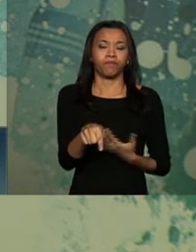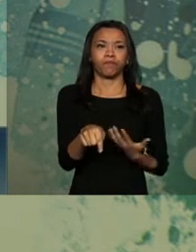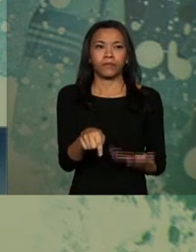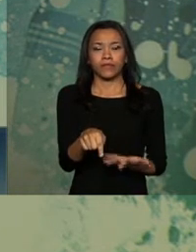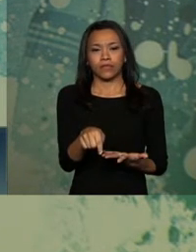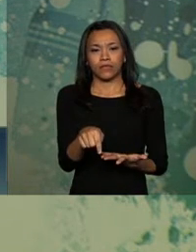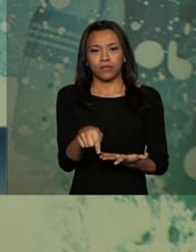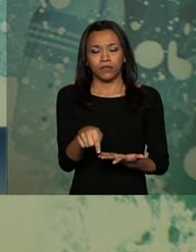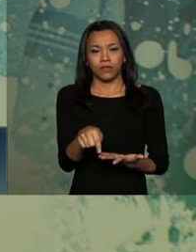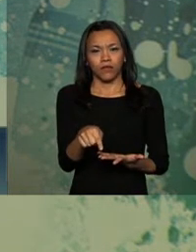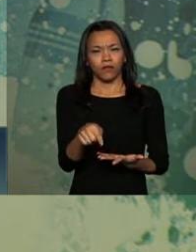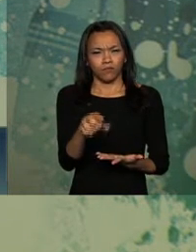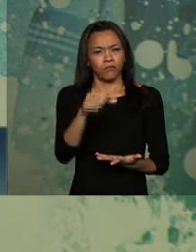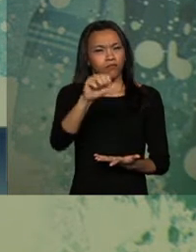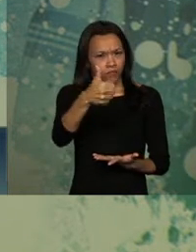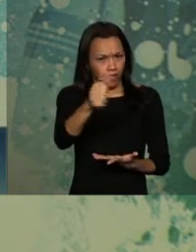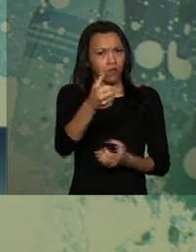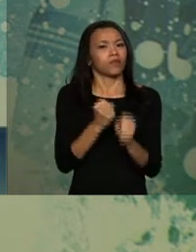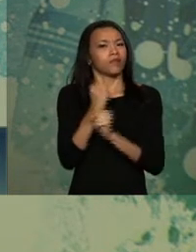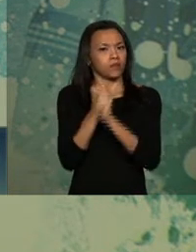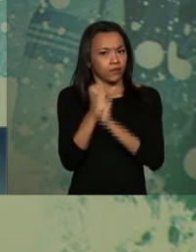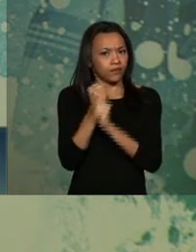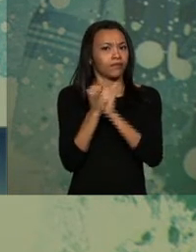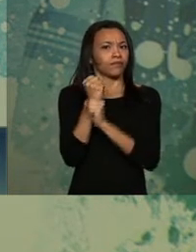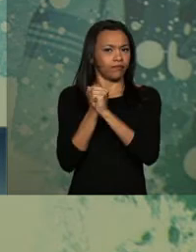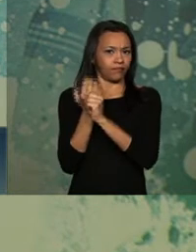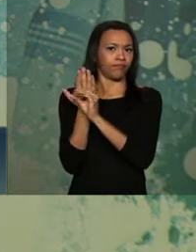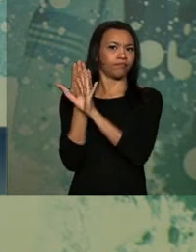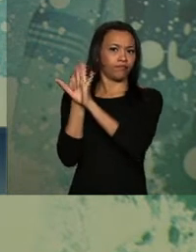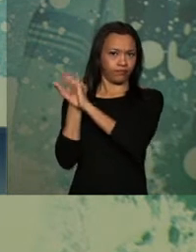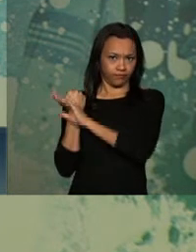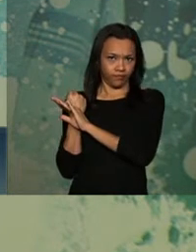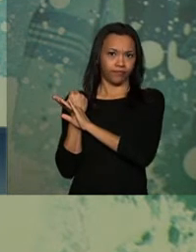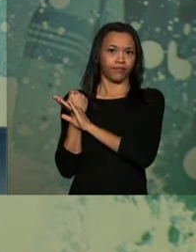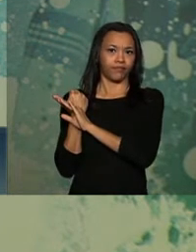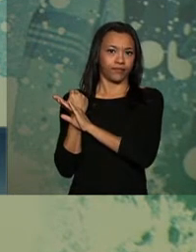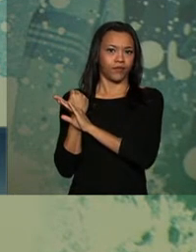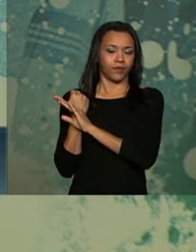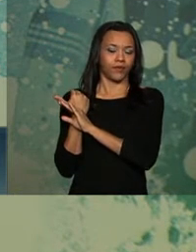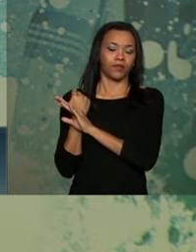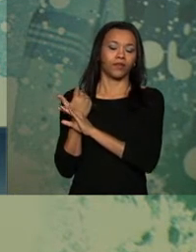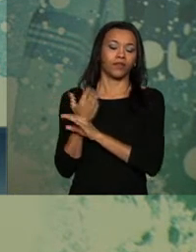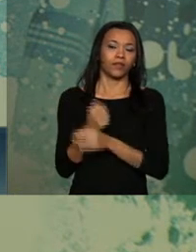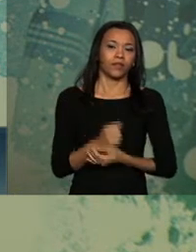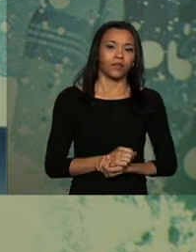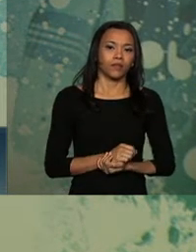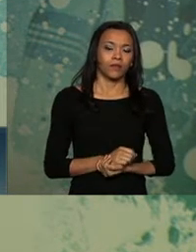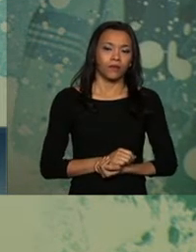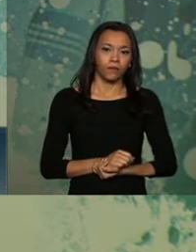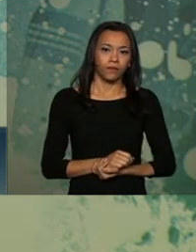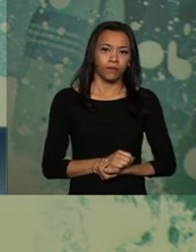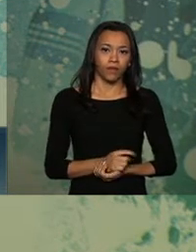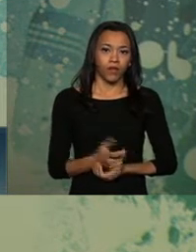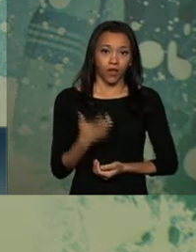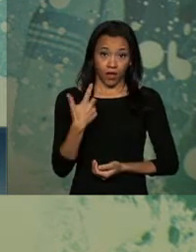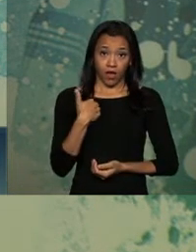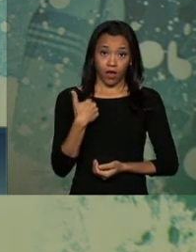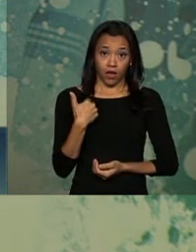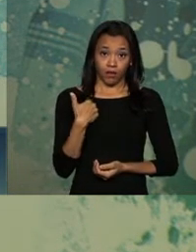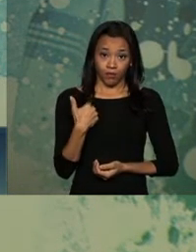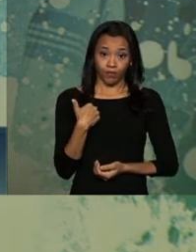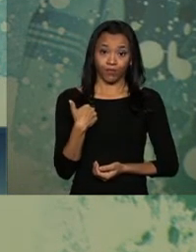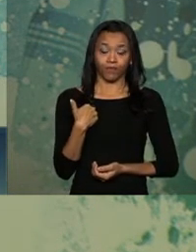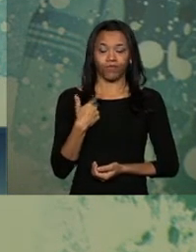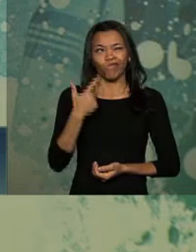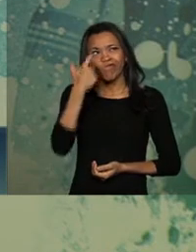de 11 anos atrás, são passados 11 anos, eu vim debaixo do braço